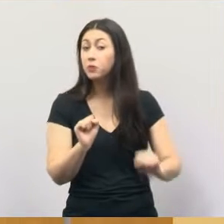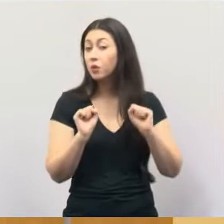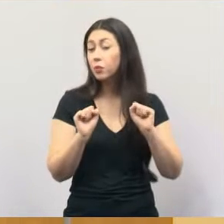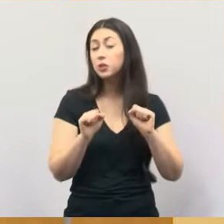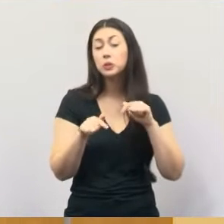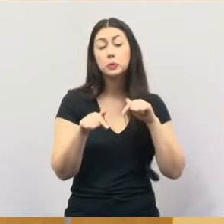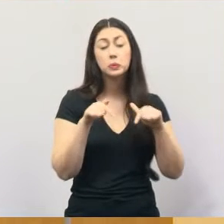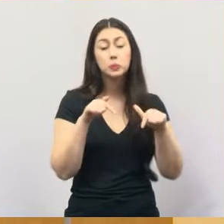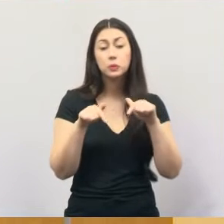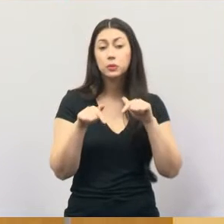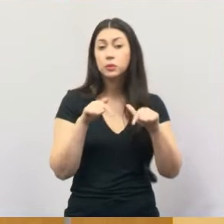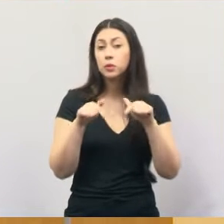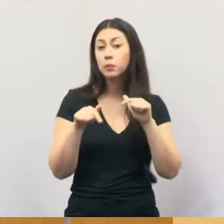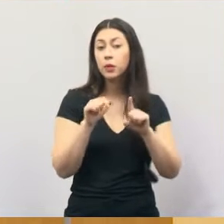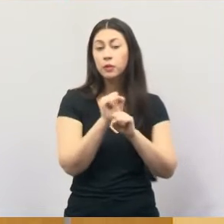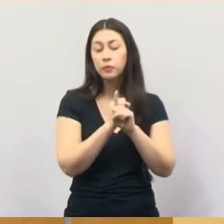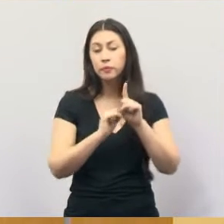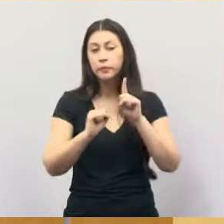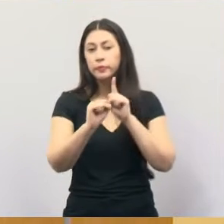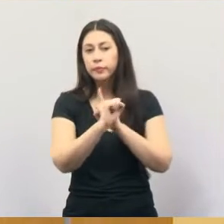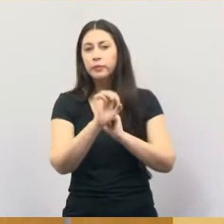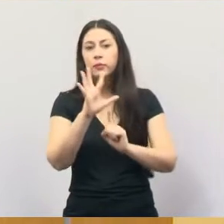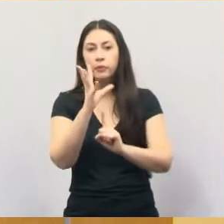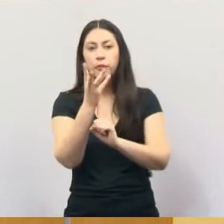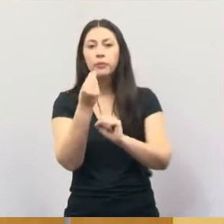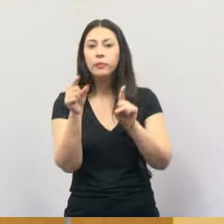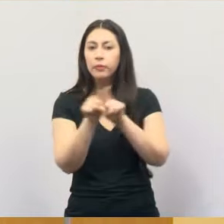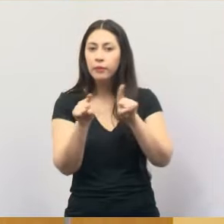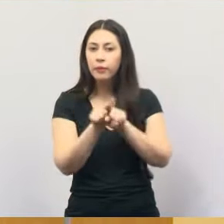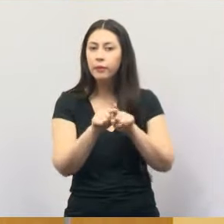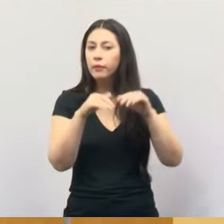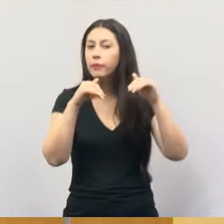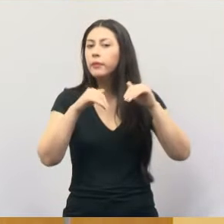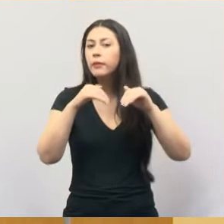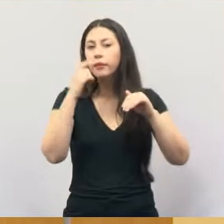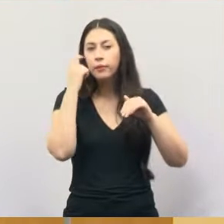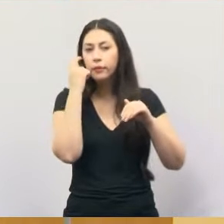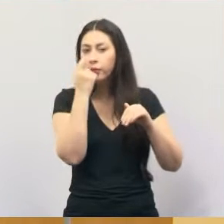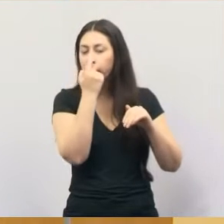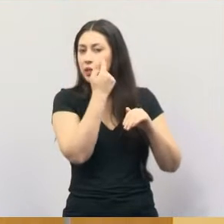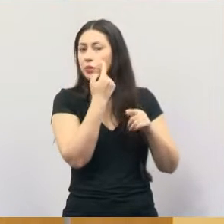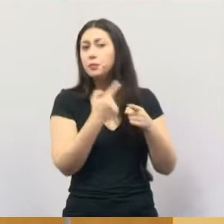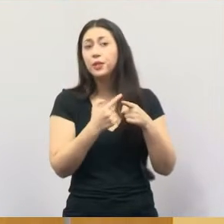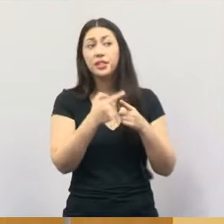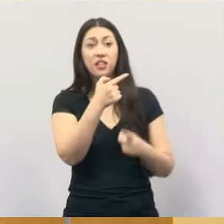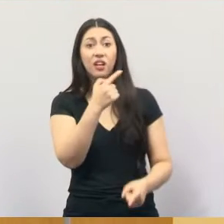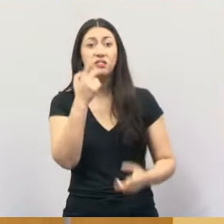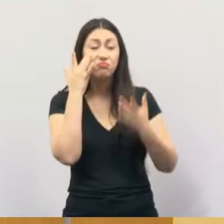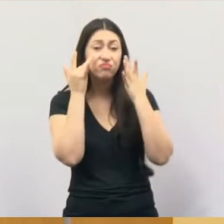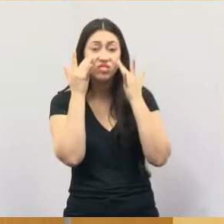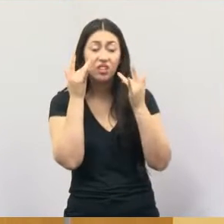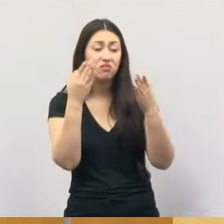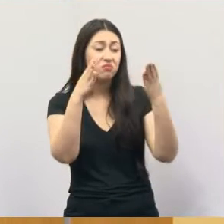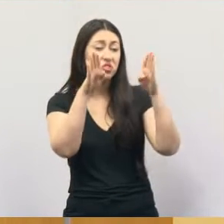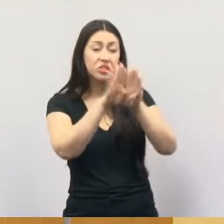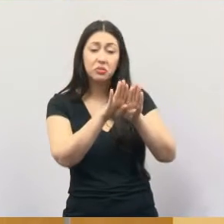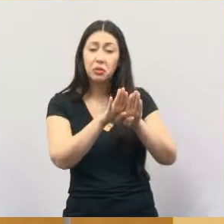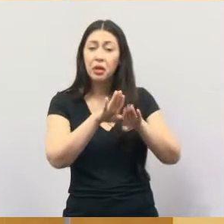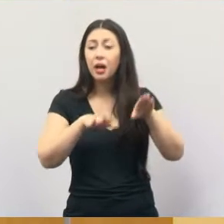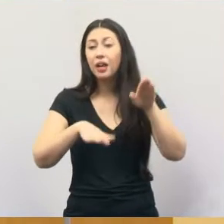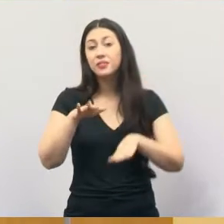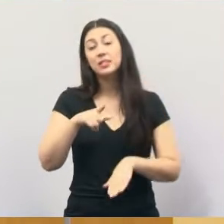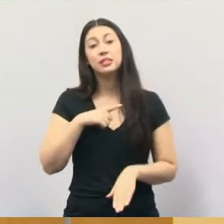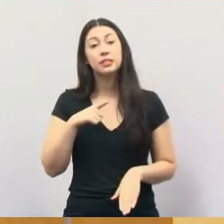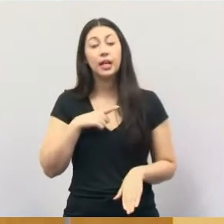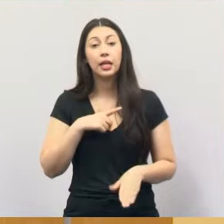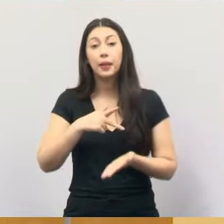um trabalho social e artístico dentro do Meia Lua, nesse teatro que está lá, que fica fechado. Às vezes tem um